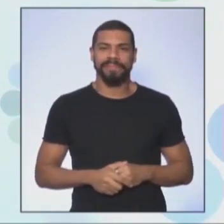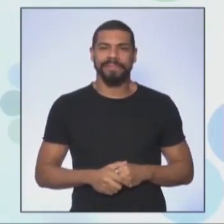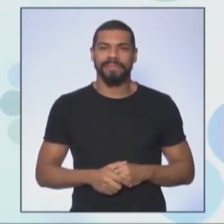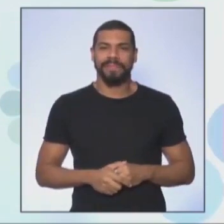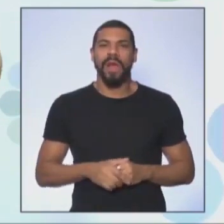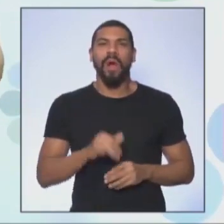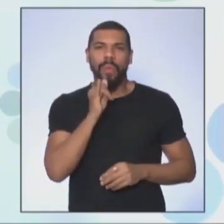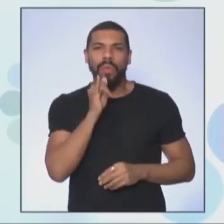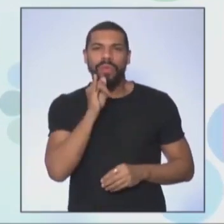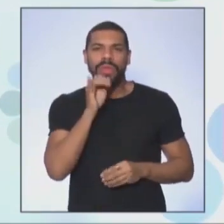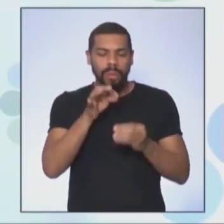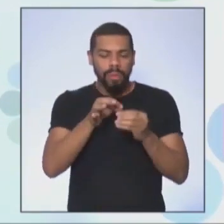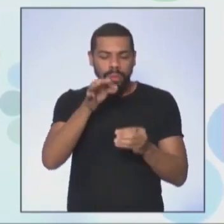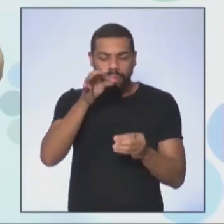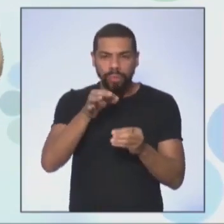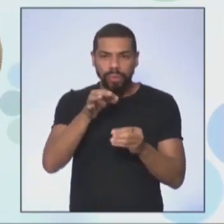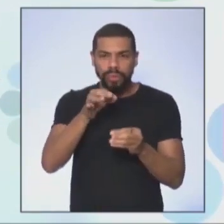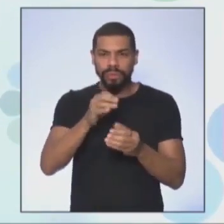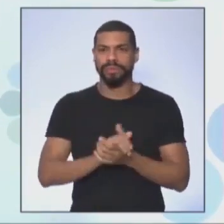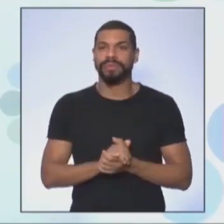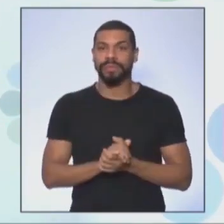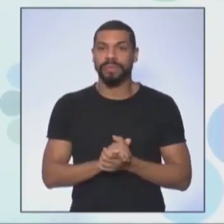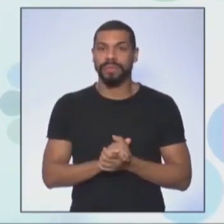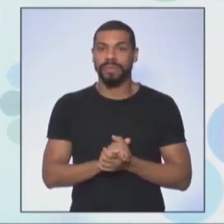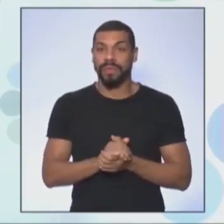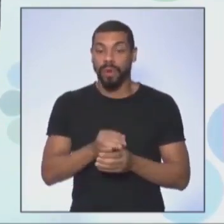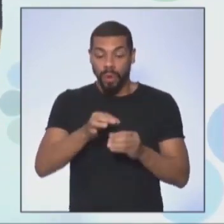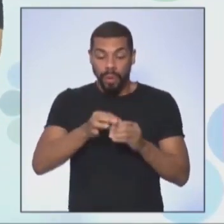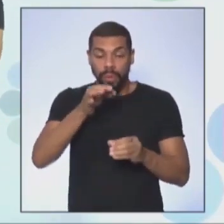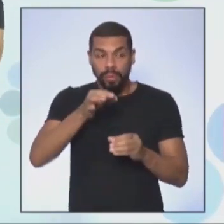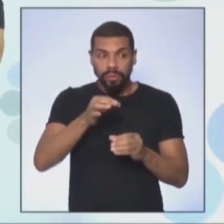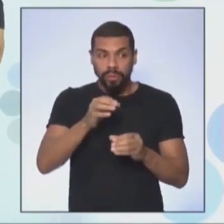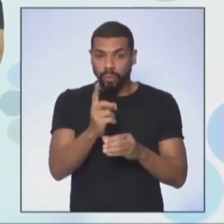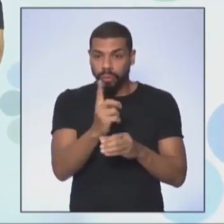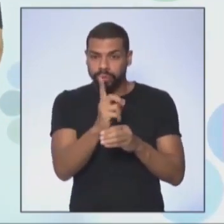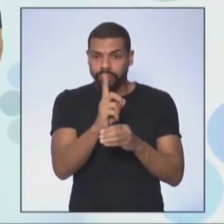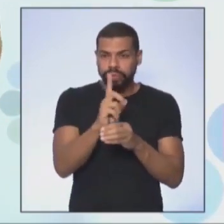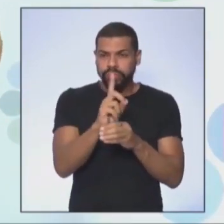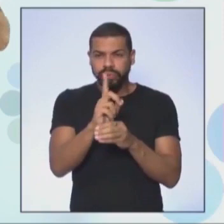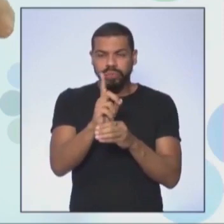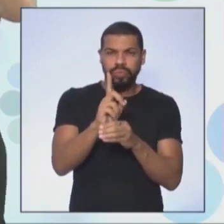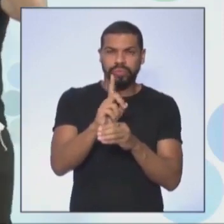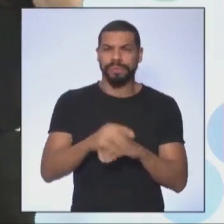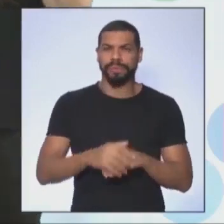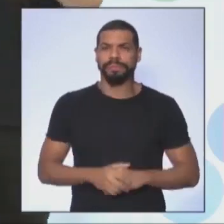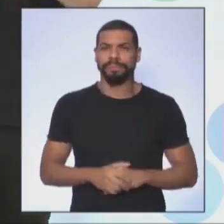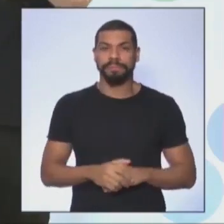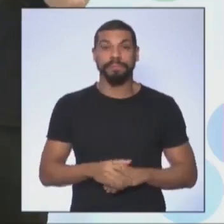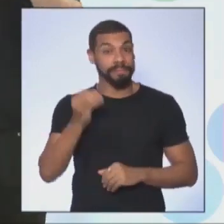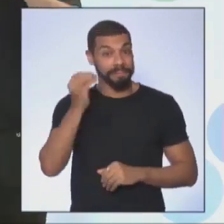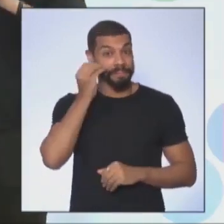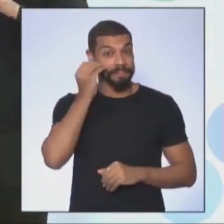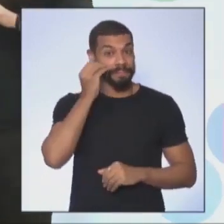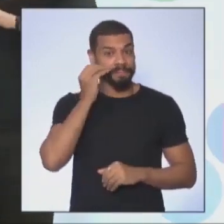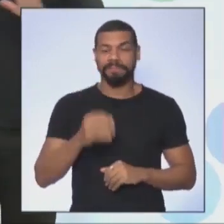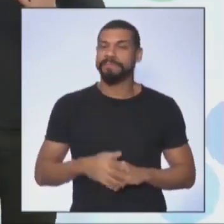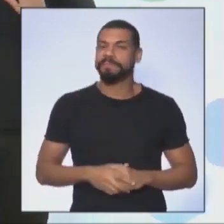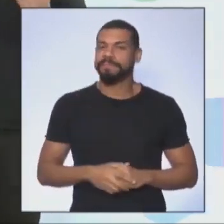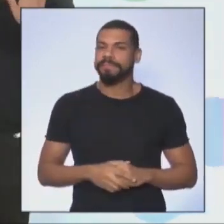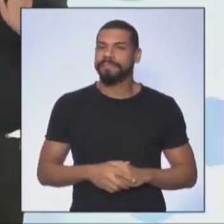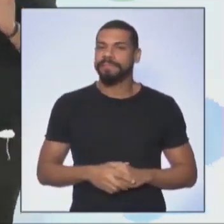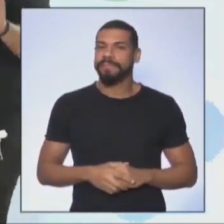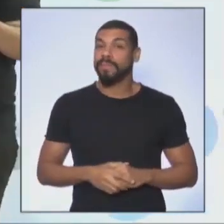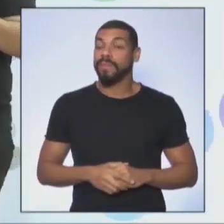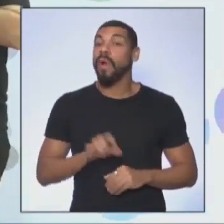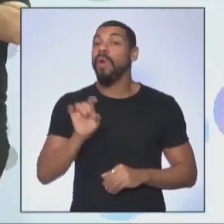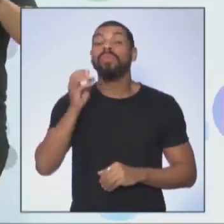o copo vibrar, o canudinho vai se mexer, certo? Certo. Então vamos lá, seria só tentar quebrar